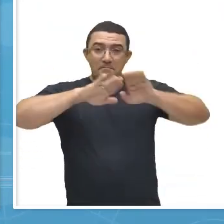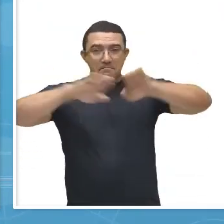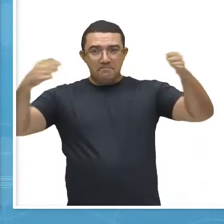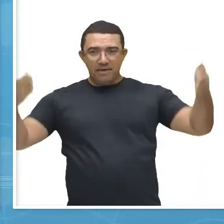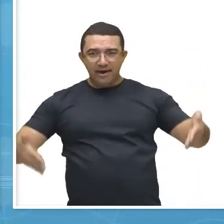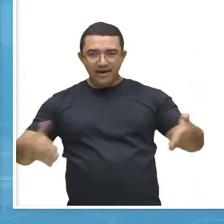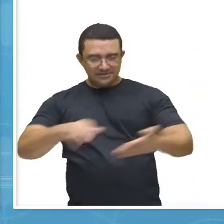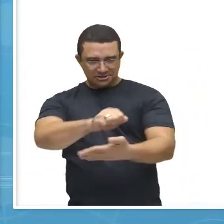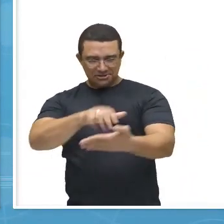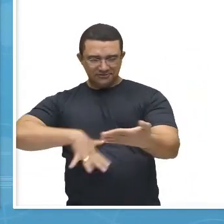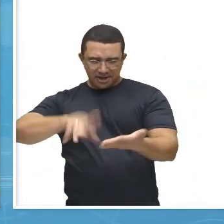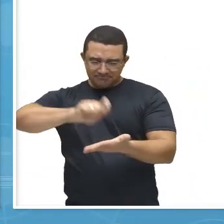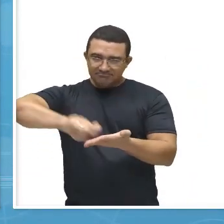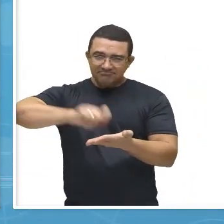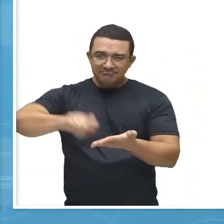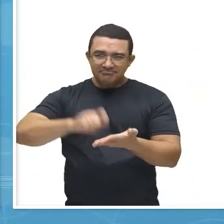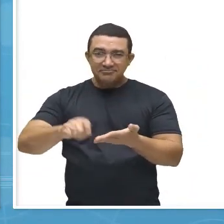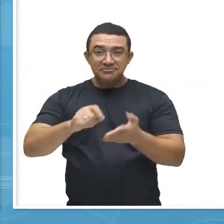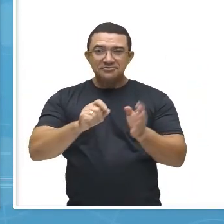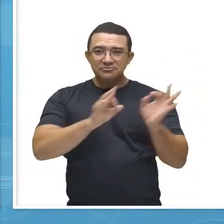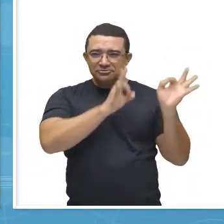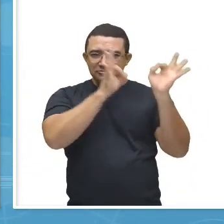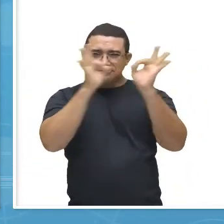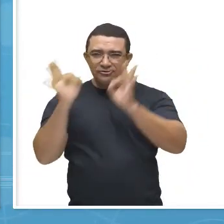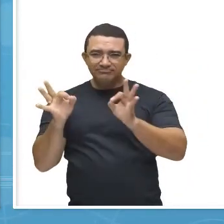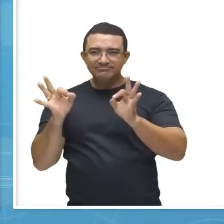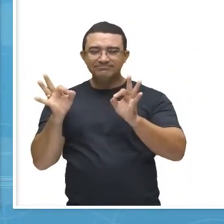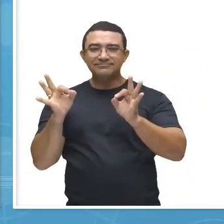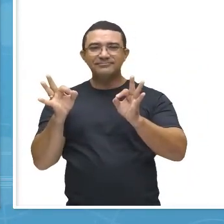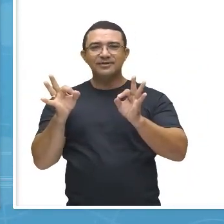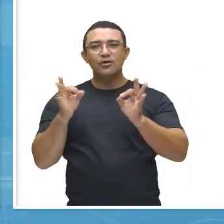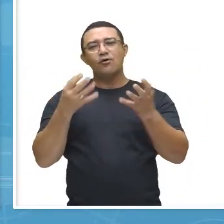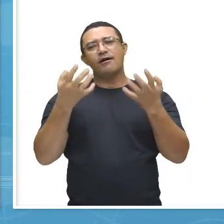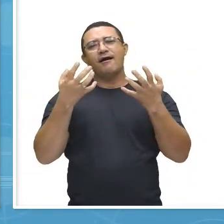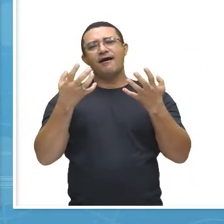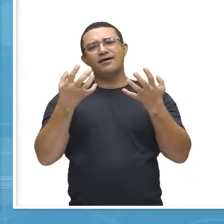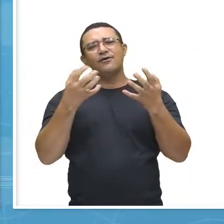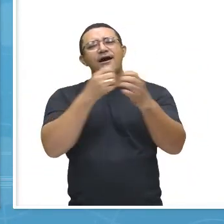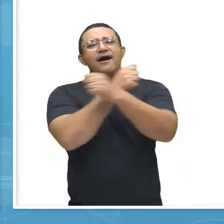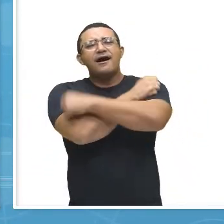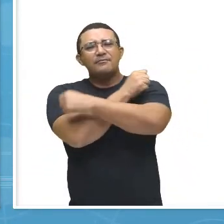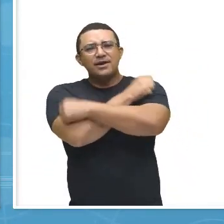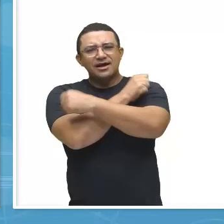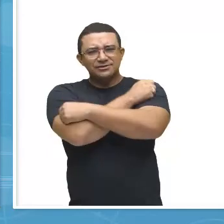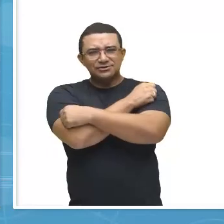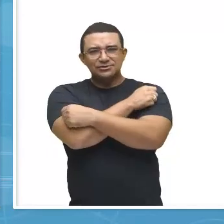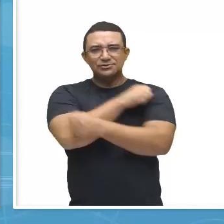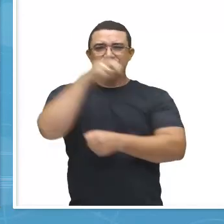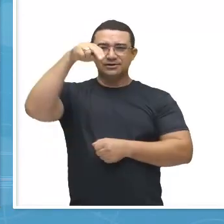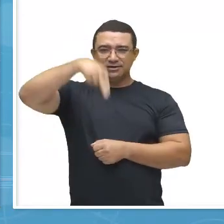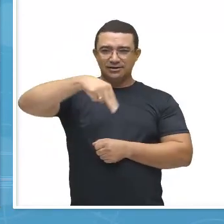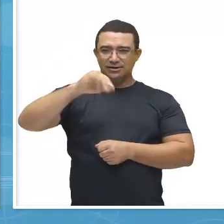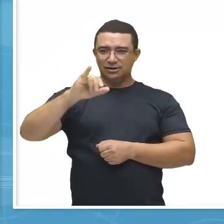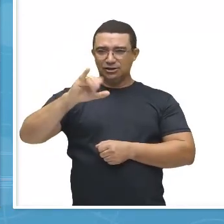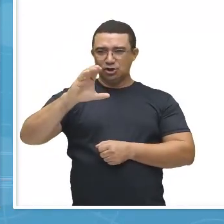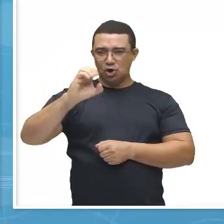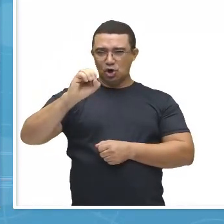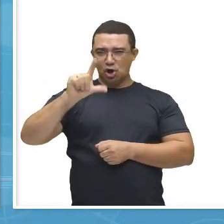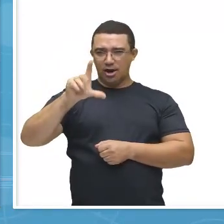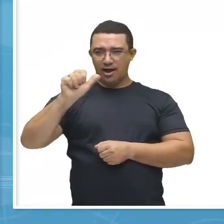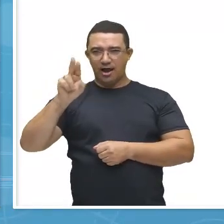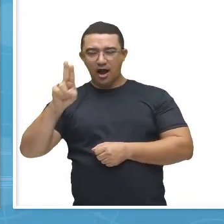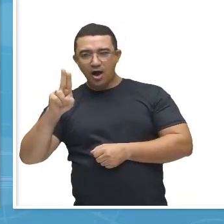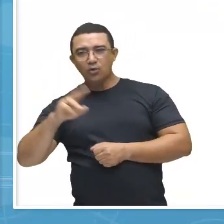fazendo atividade, participando com a gente. Vamos lá, então. Quero mandar um grande abraço ao Nicolau Saraiva, João Lucas,